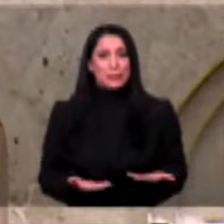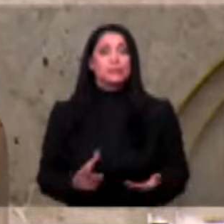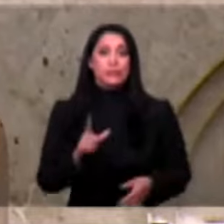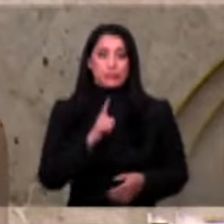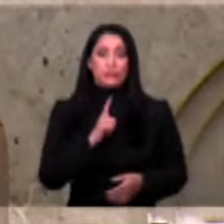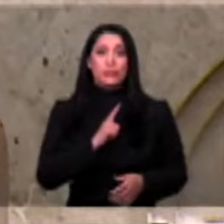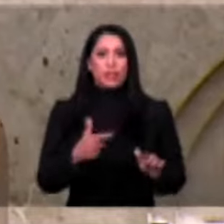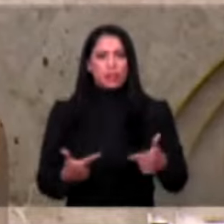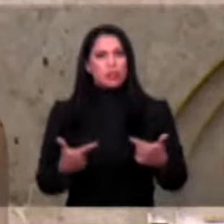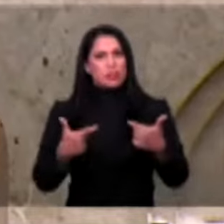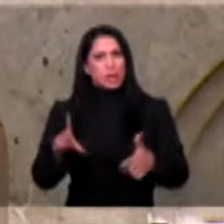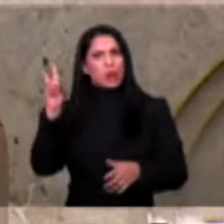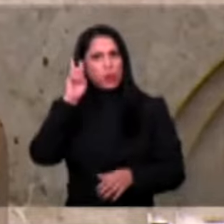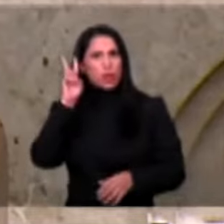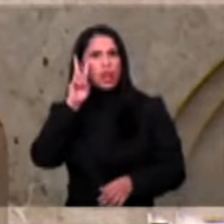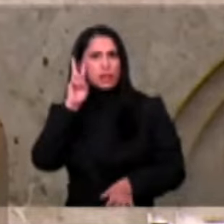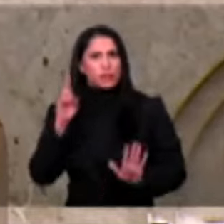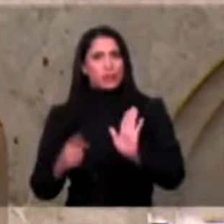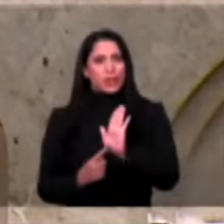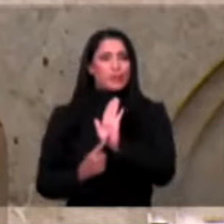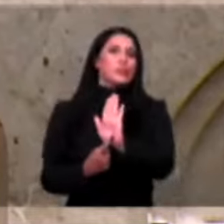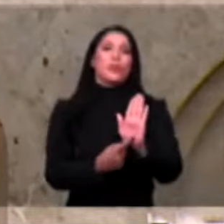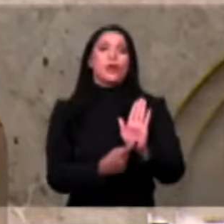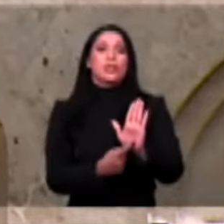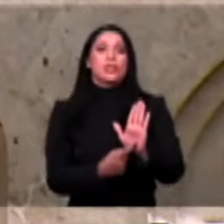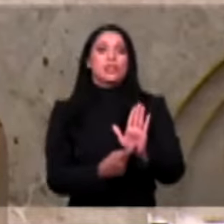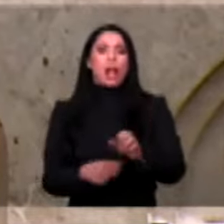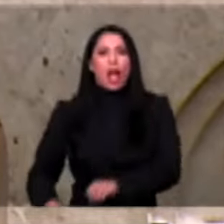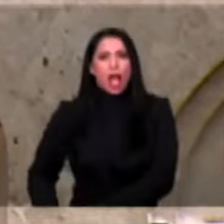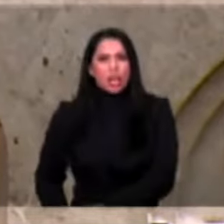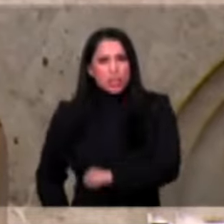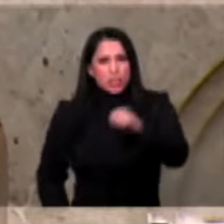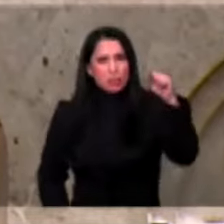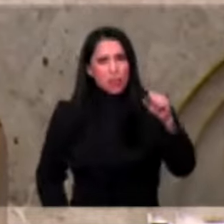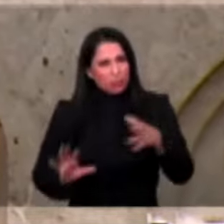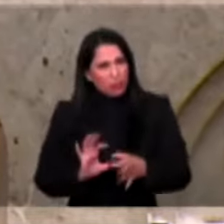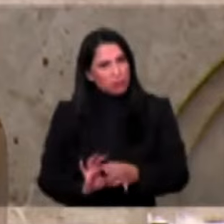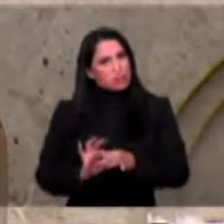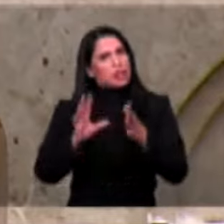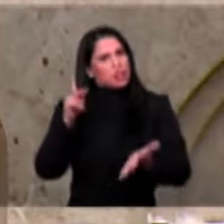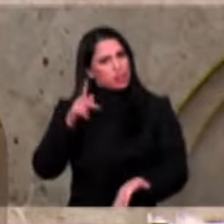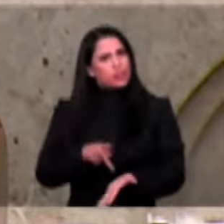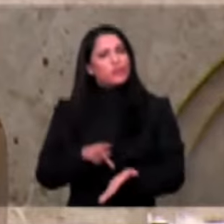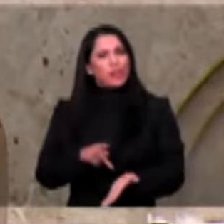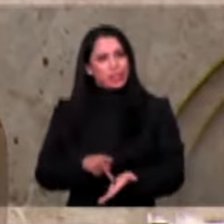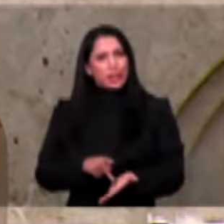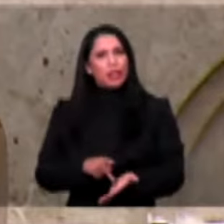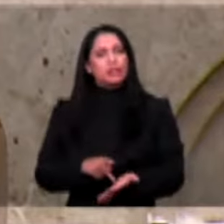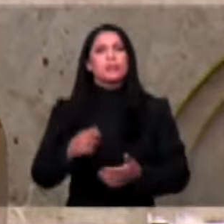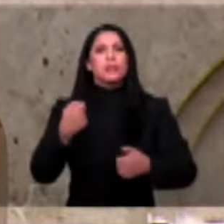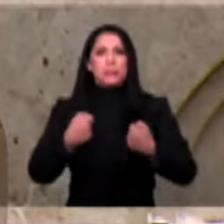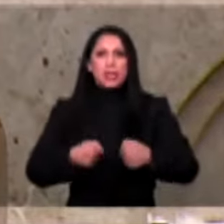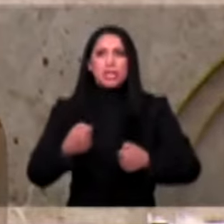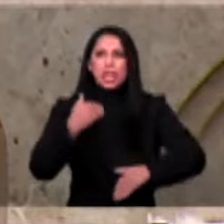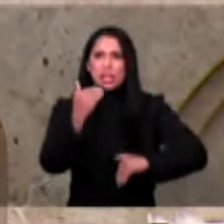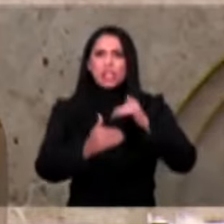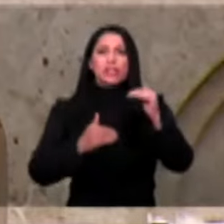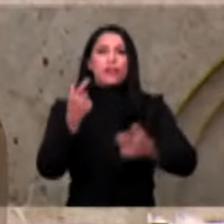frente ao que a história apresenta. A independência real pressupõe desenvolvimento